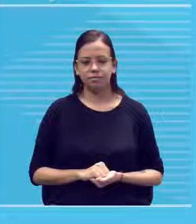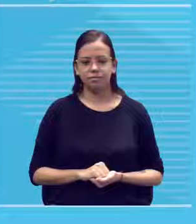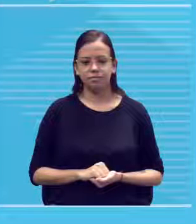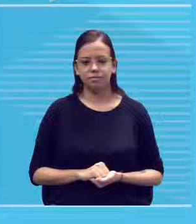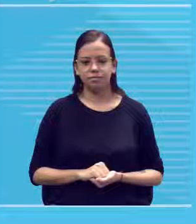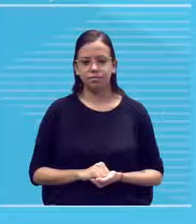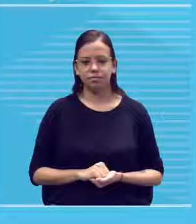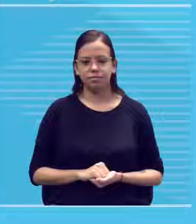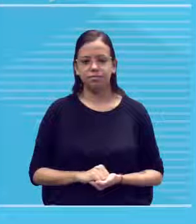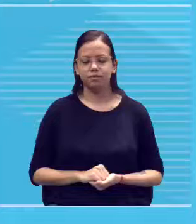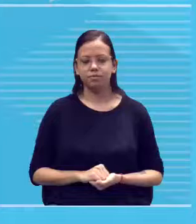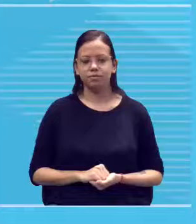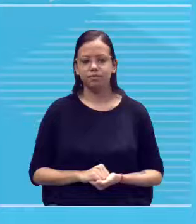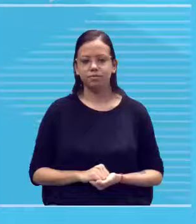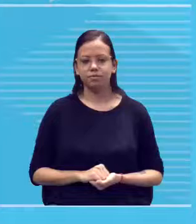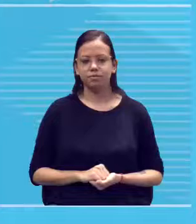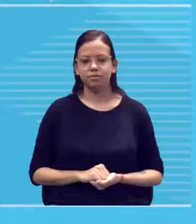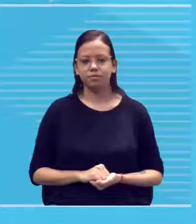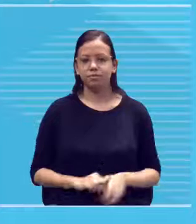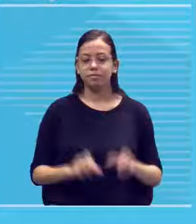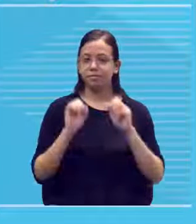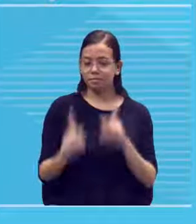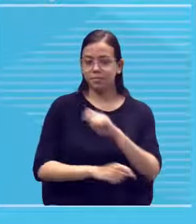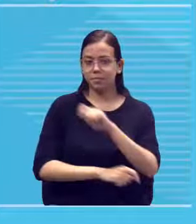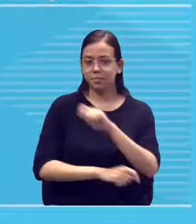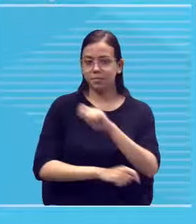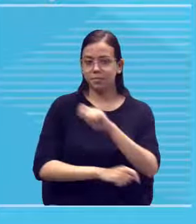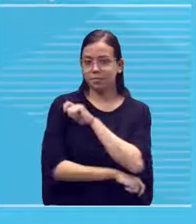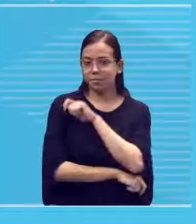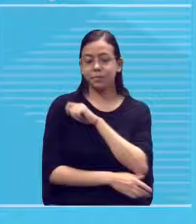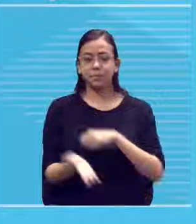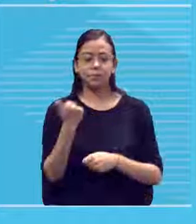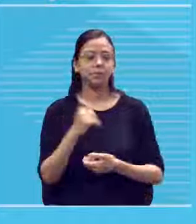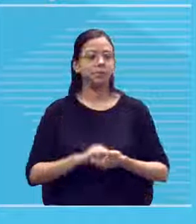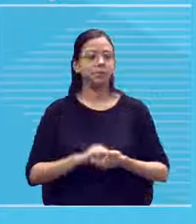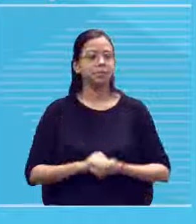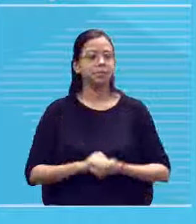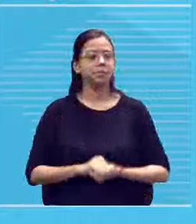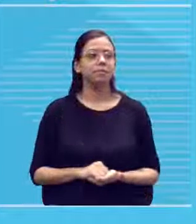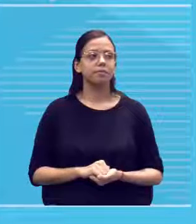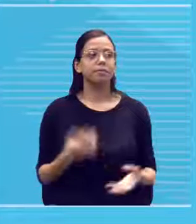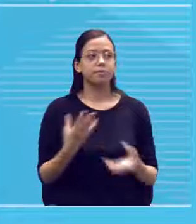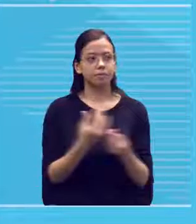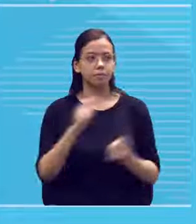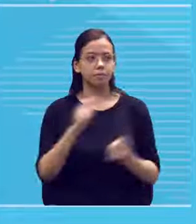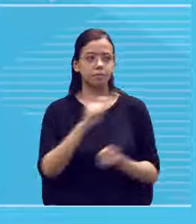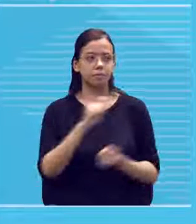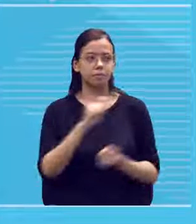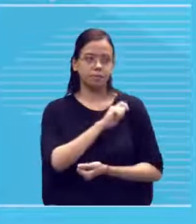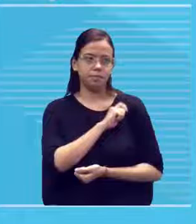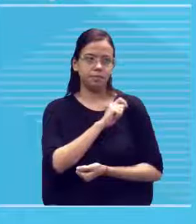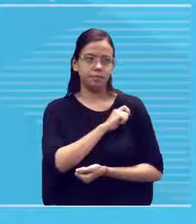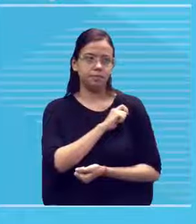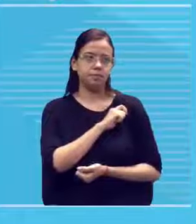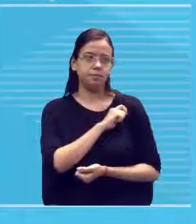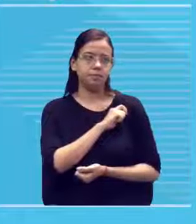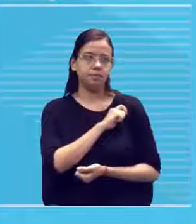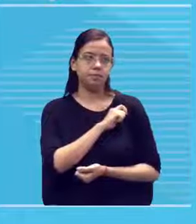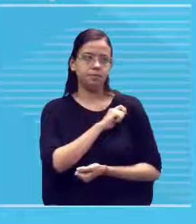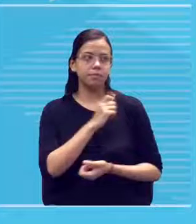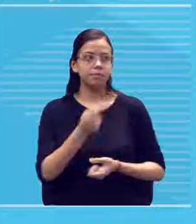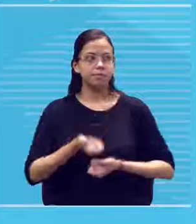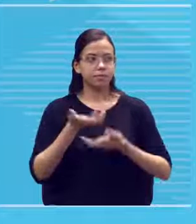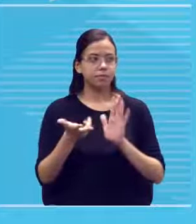o ok turma vamos lá muitos alunos confessaram que esse primeiro que uma